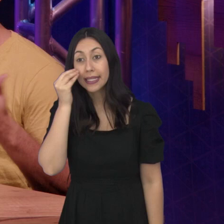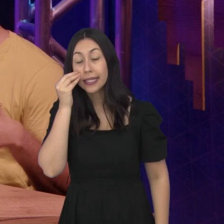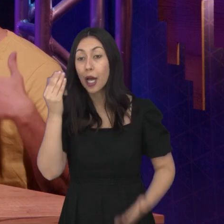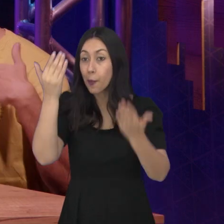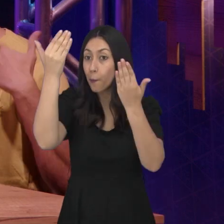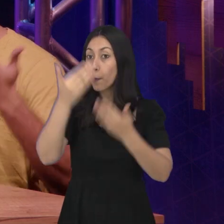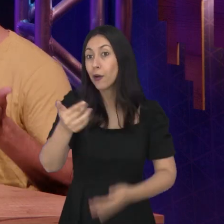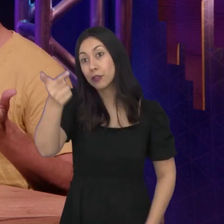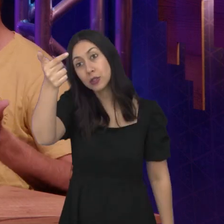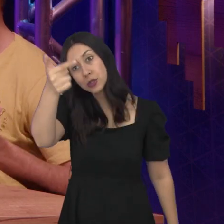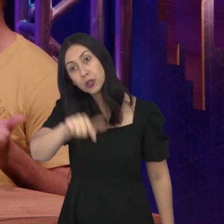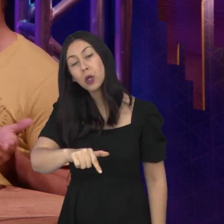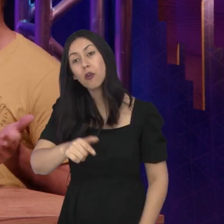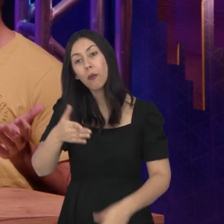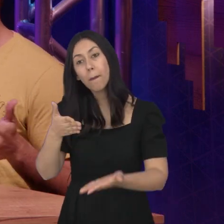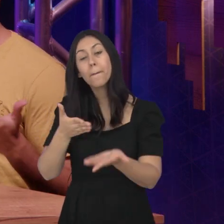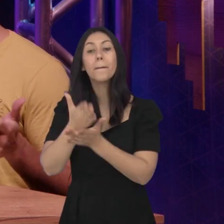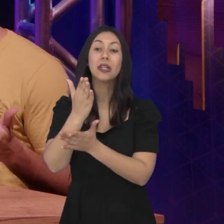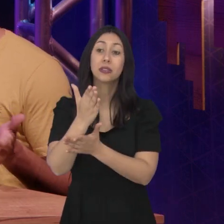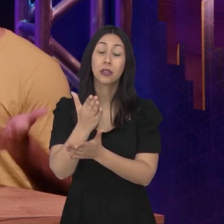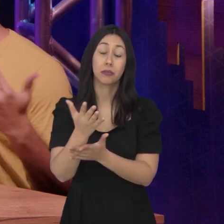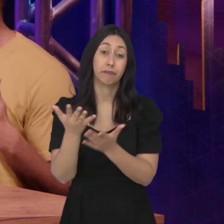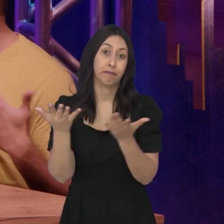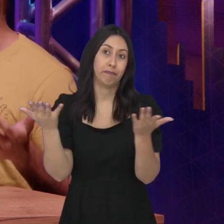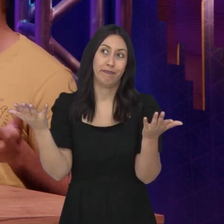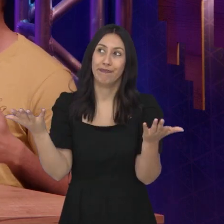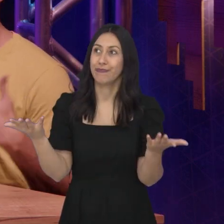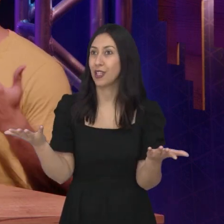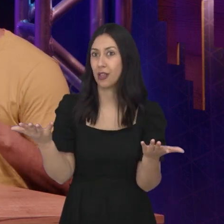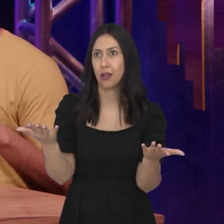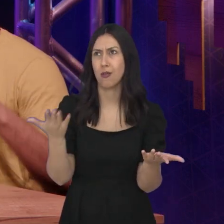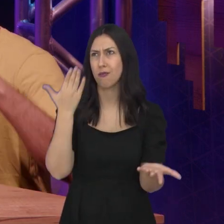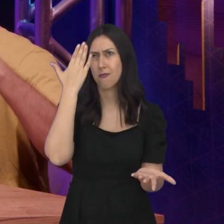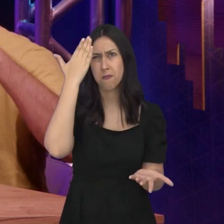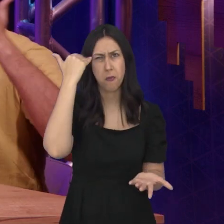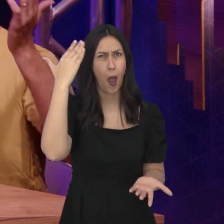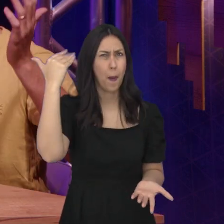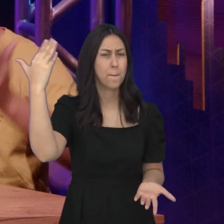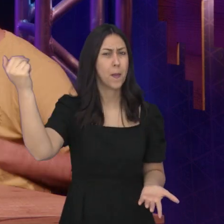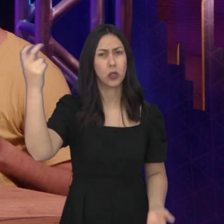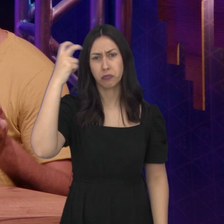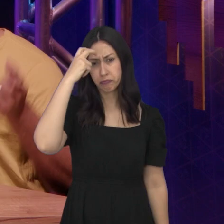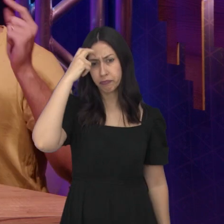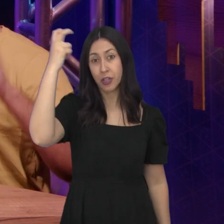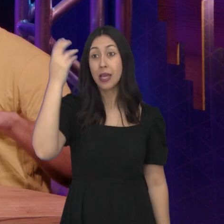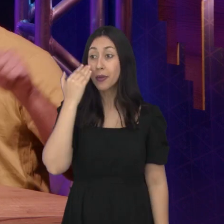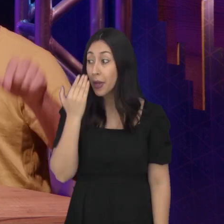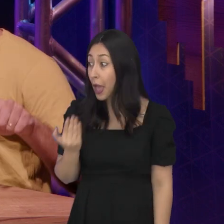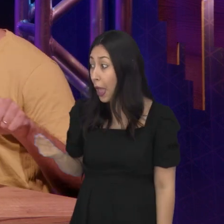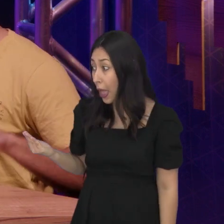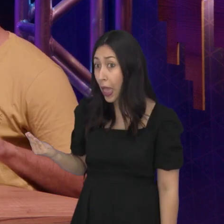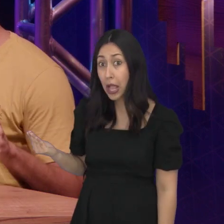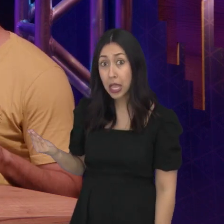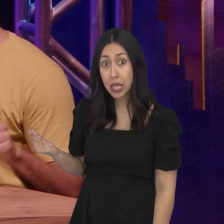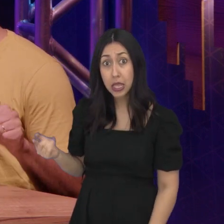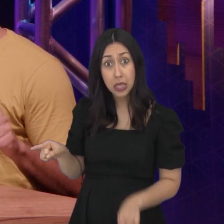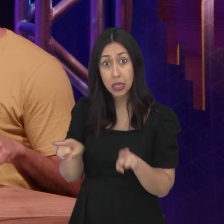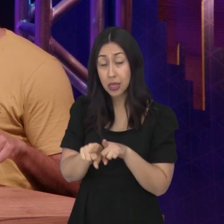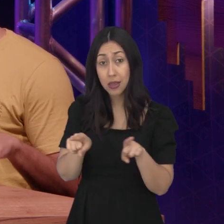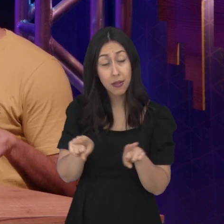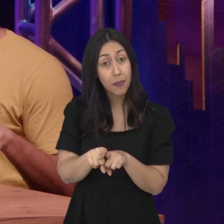os testes e tentar entrar na universidade de novo. E ele foi, ele é o maior gênio da história. O Stephen Hawking